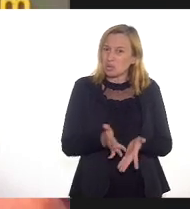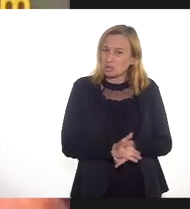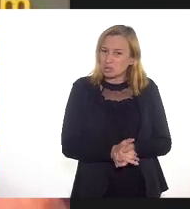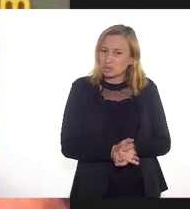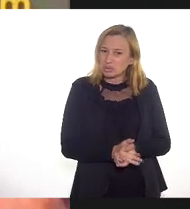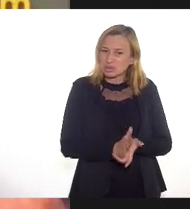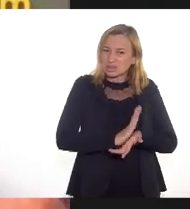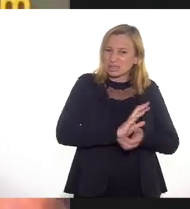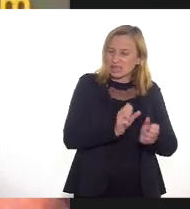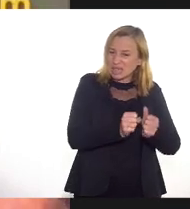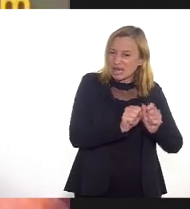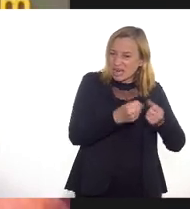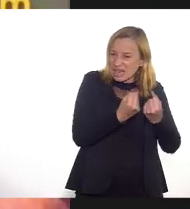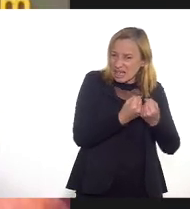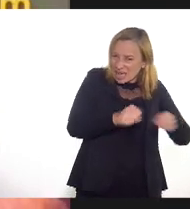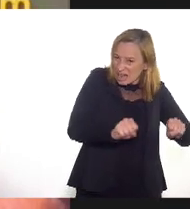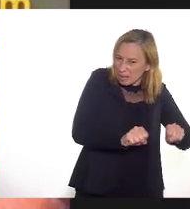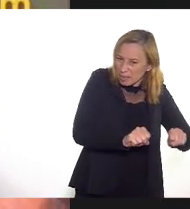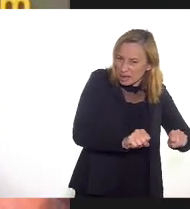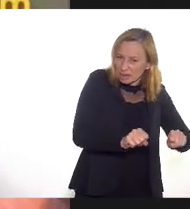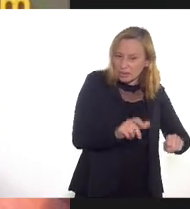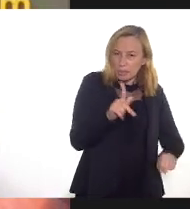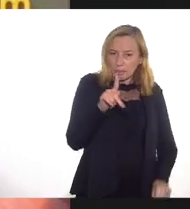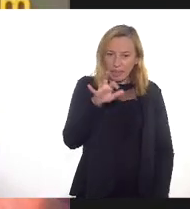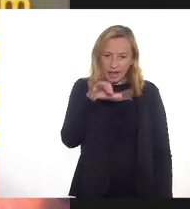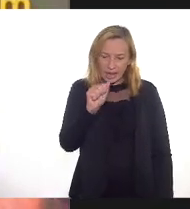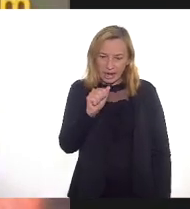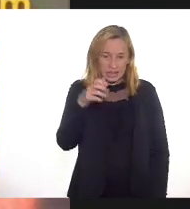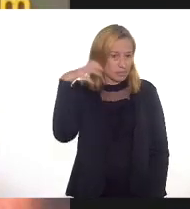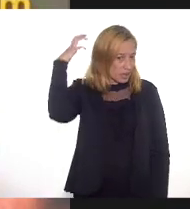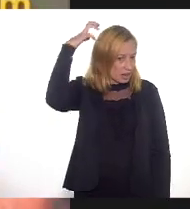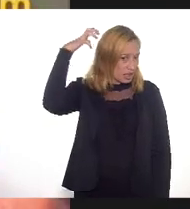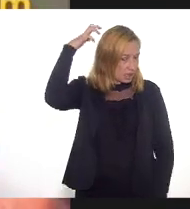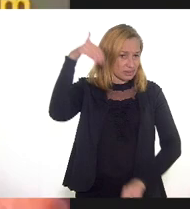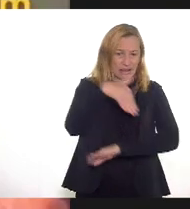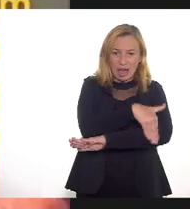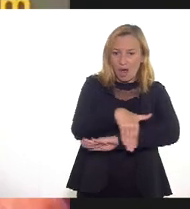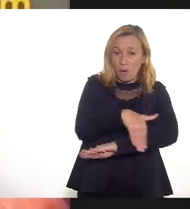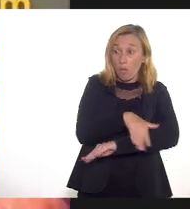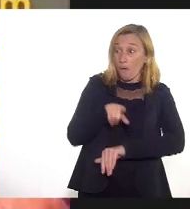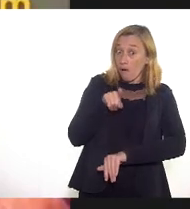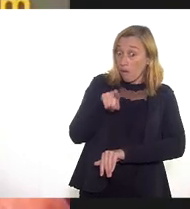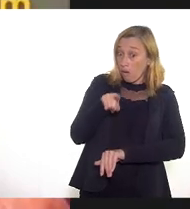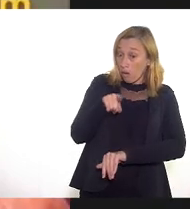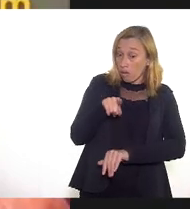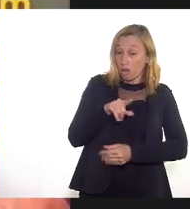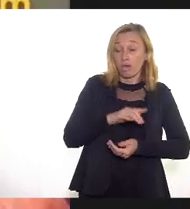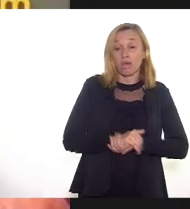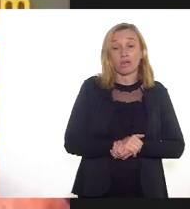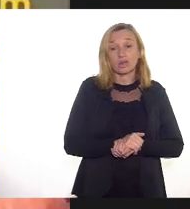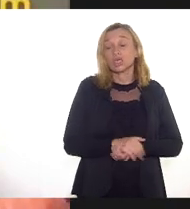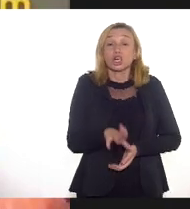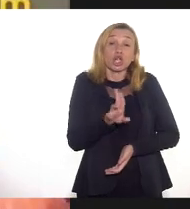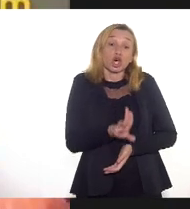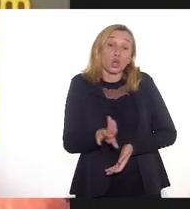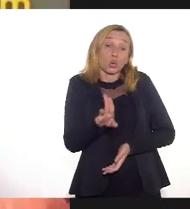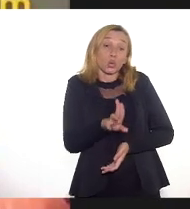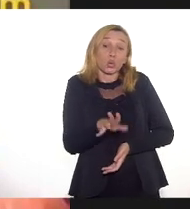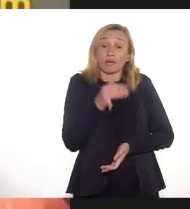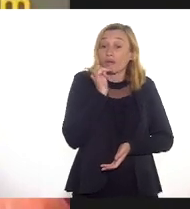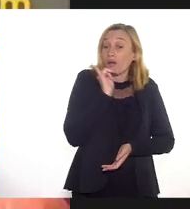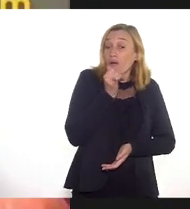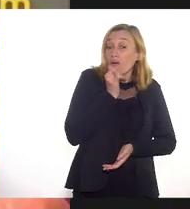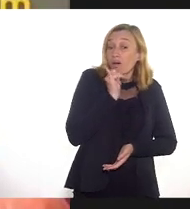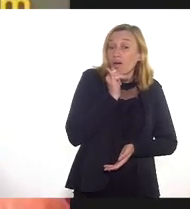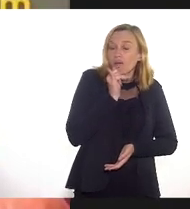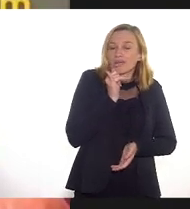quebrando placas, né? Placa da Marielle na rua. Esses são aqueles que utilizam a narrativa